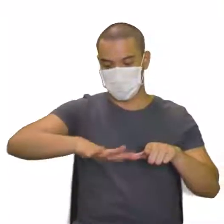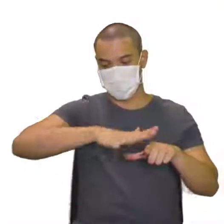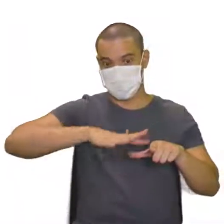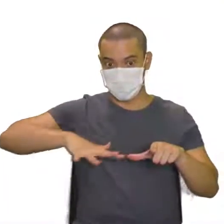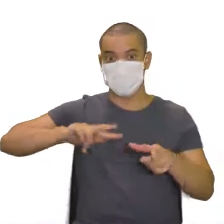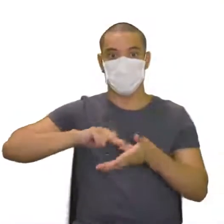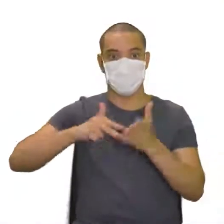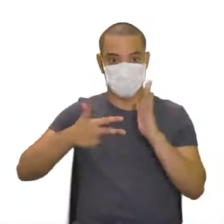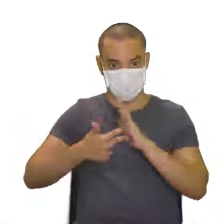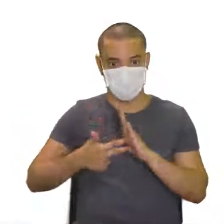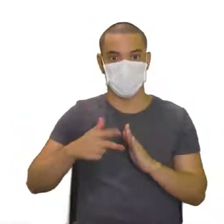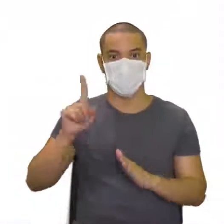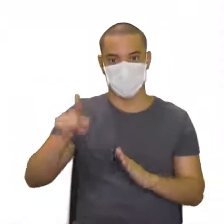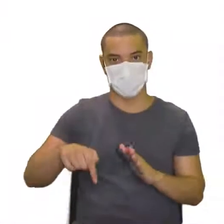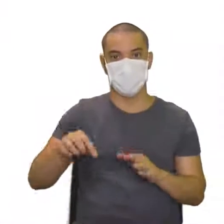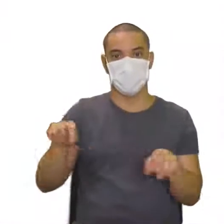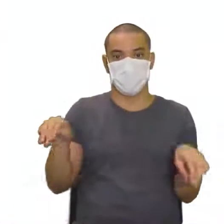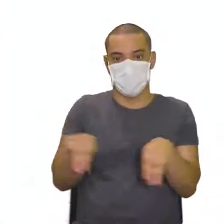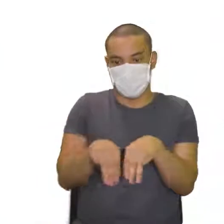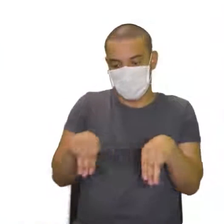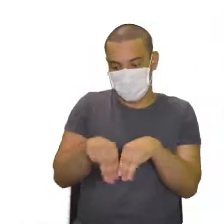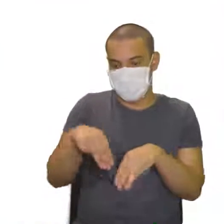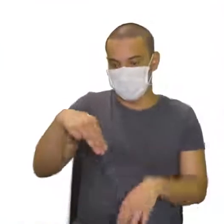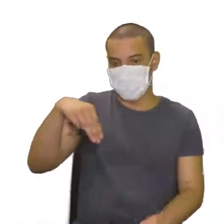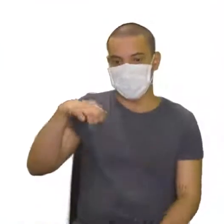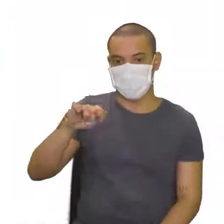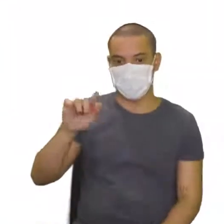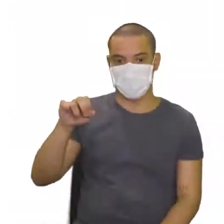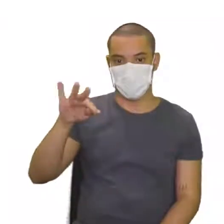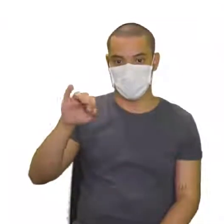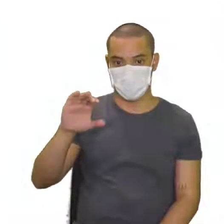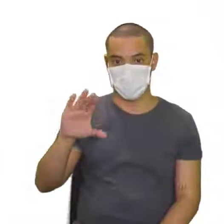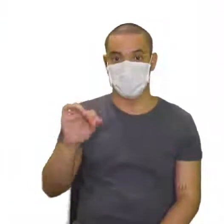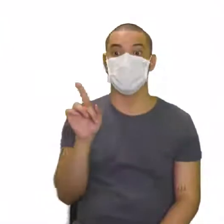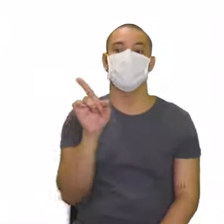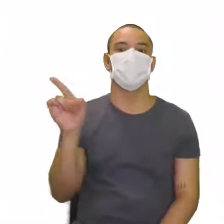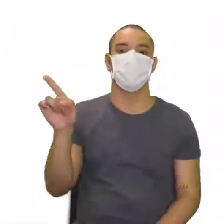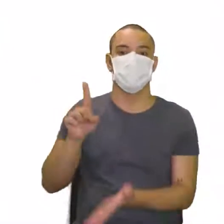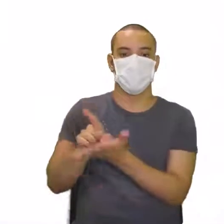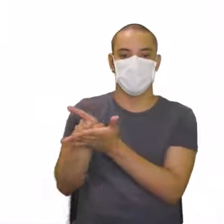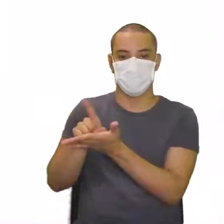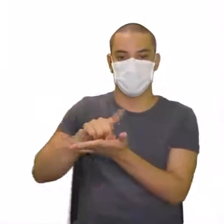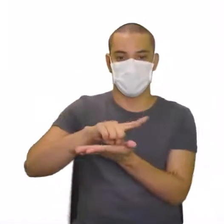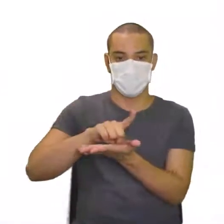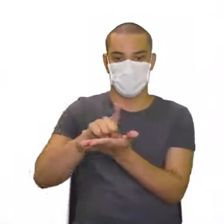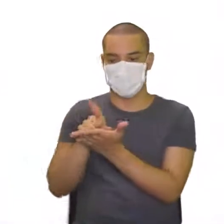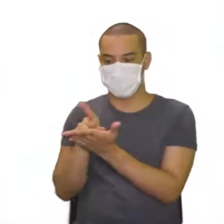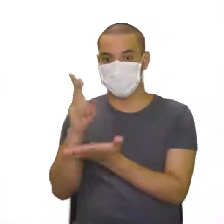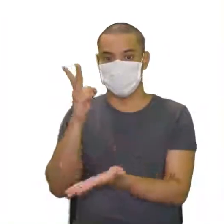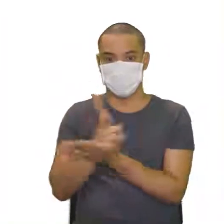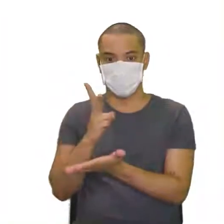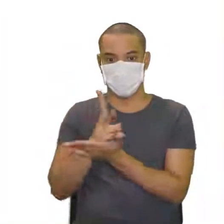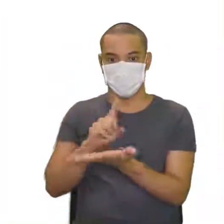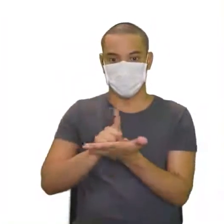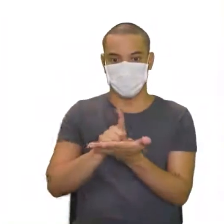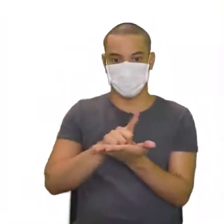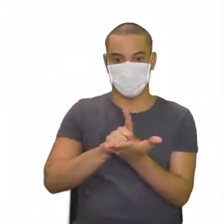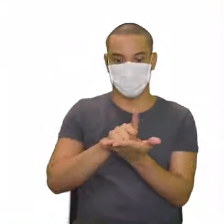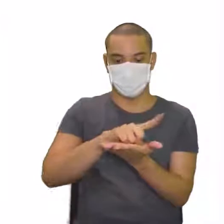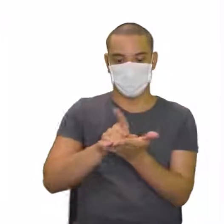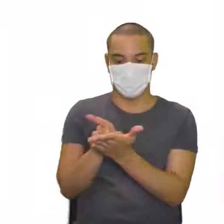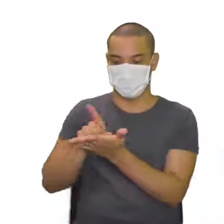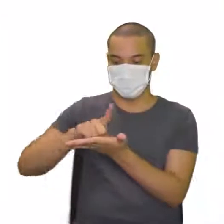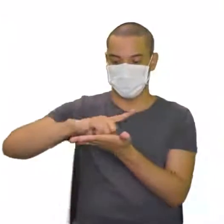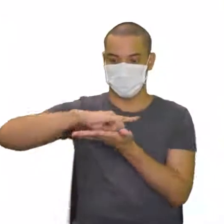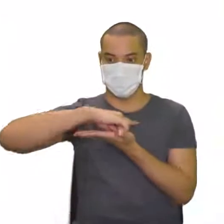poder mostrar. E aqui, olha só, uma bússolazinha para vocês verem que geralmente o norte da bússola aponta para o